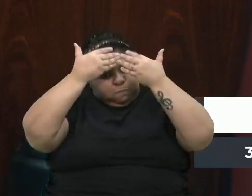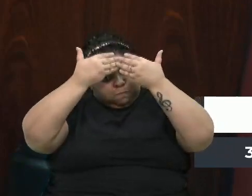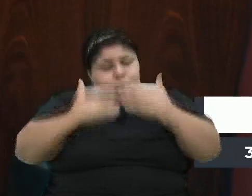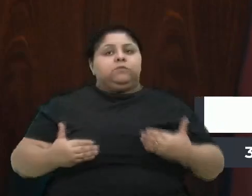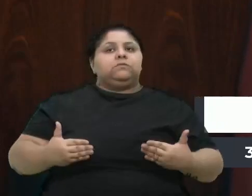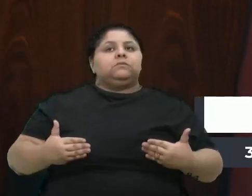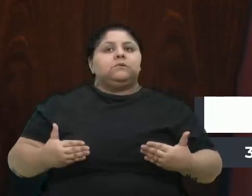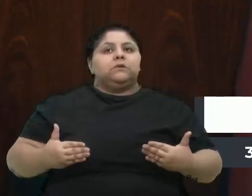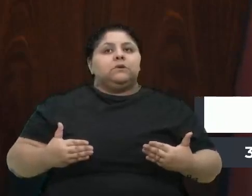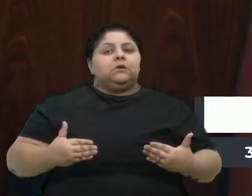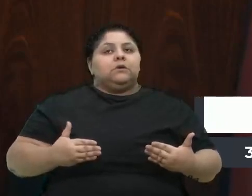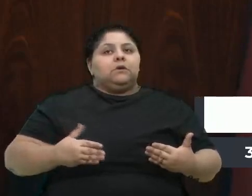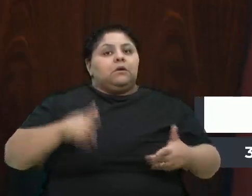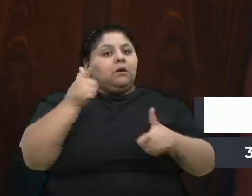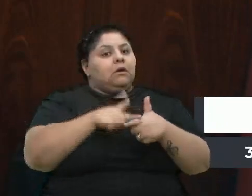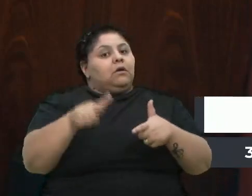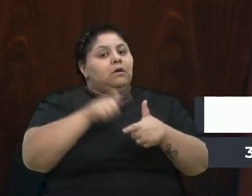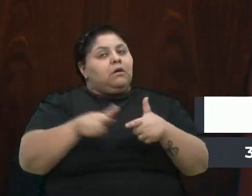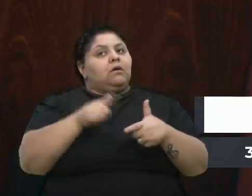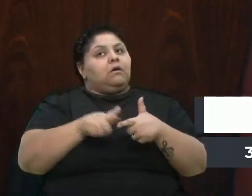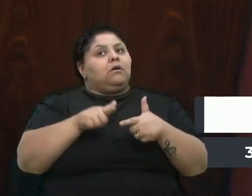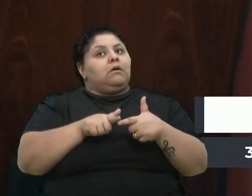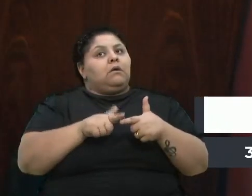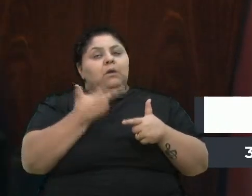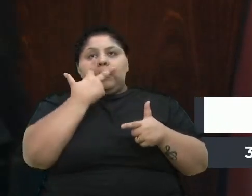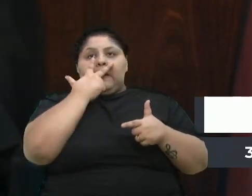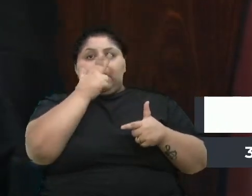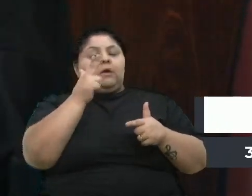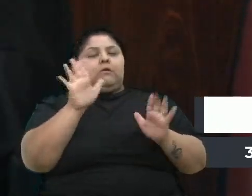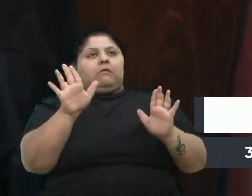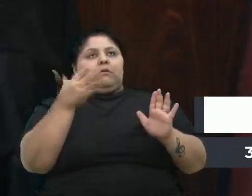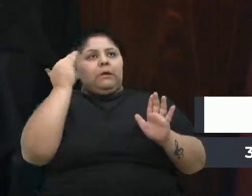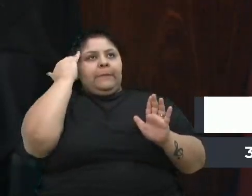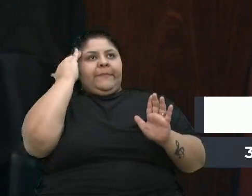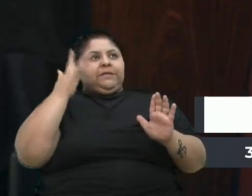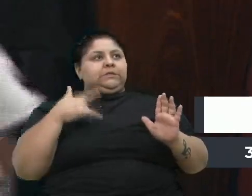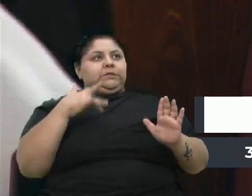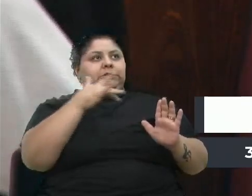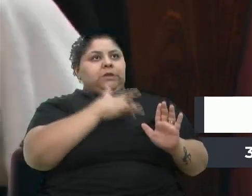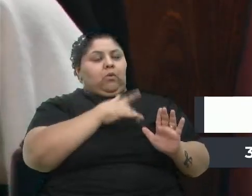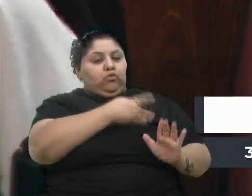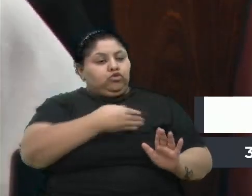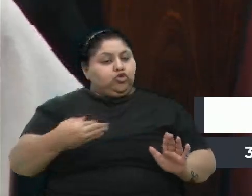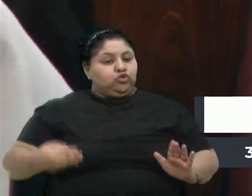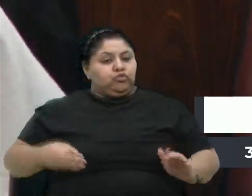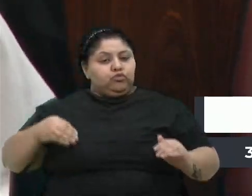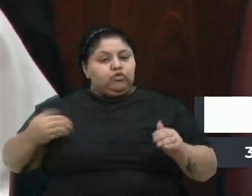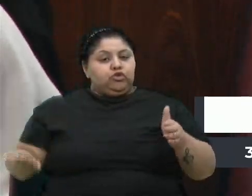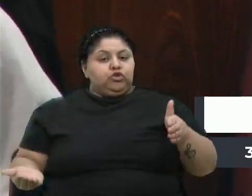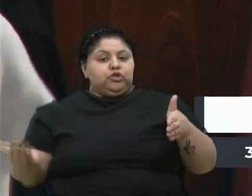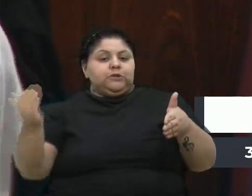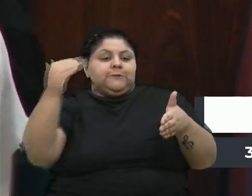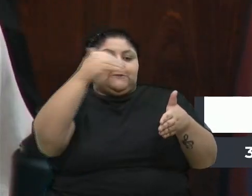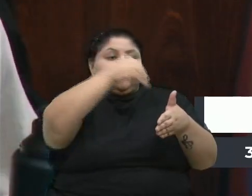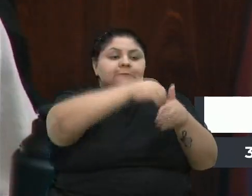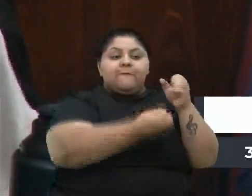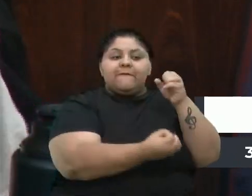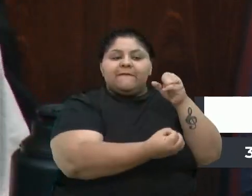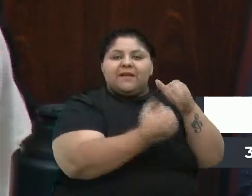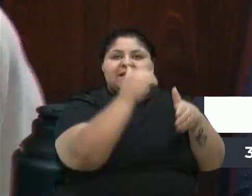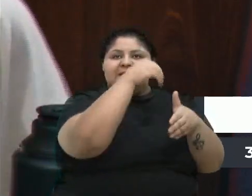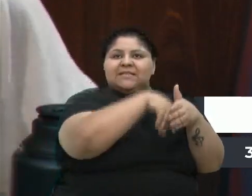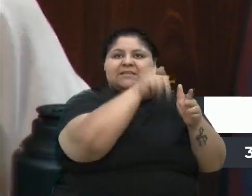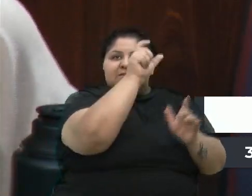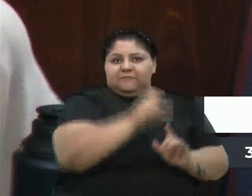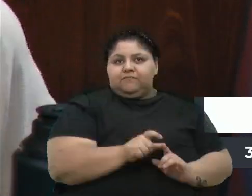ponto de vista da saúde pública, de reinserir essas pessoas. Ou como a senhora bem disse,